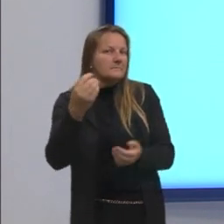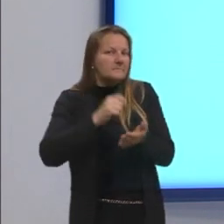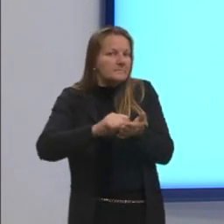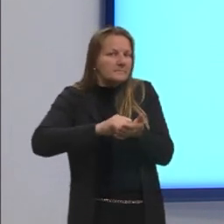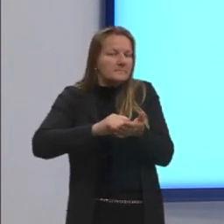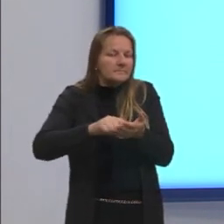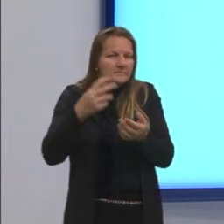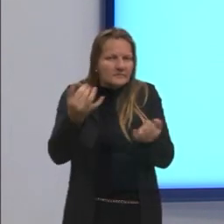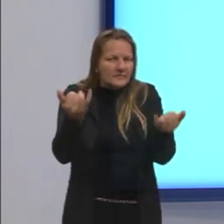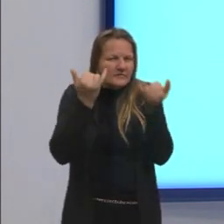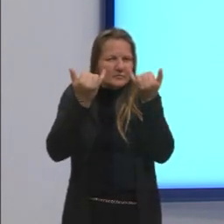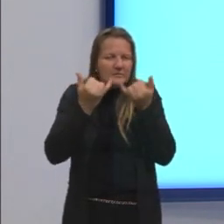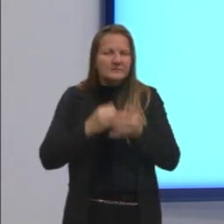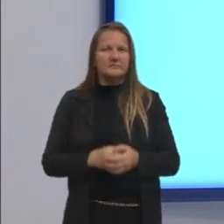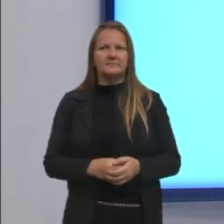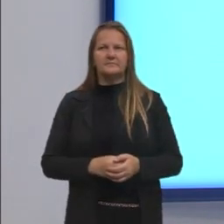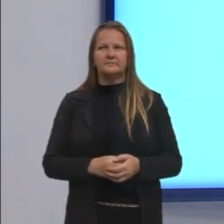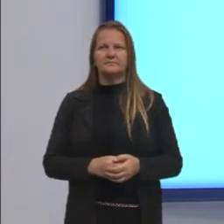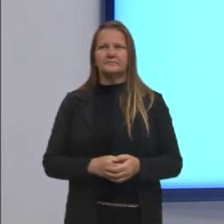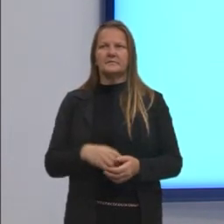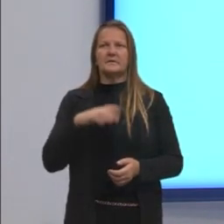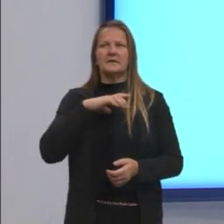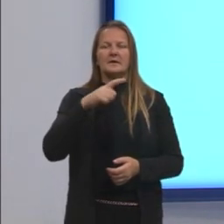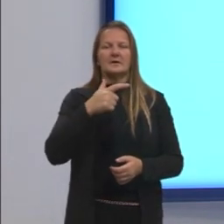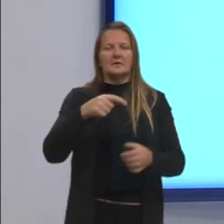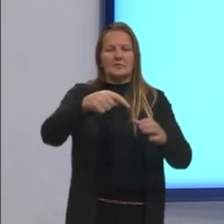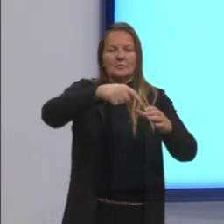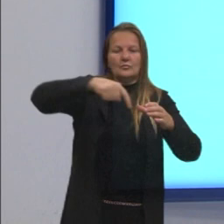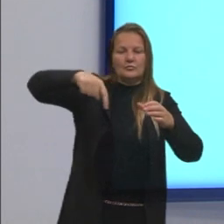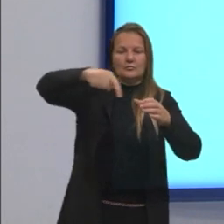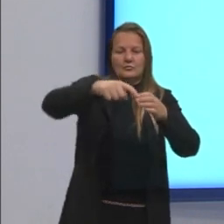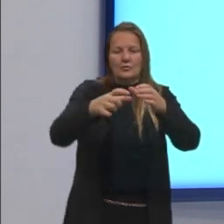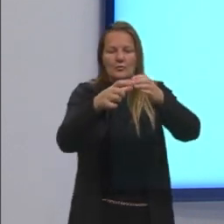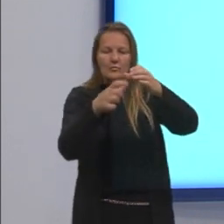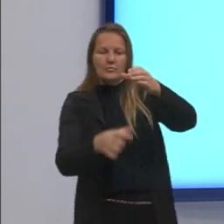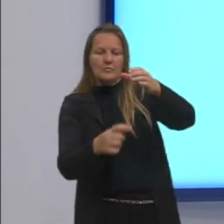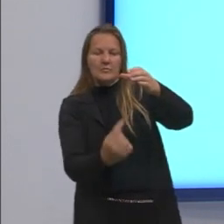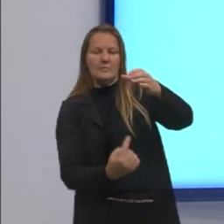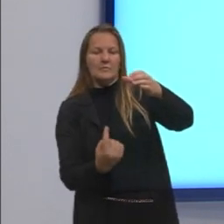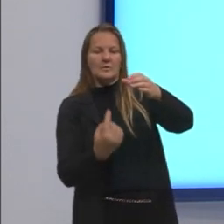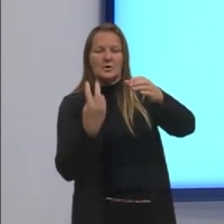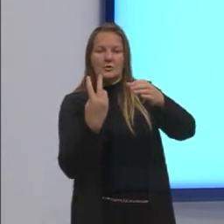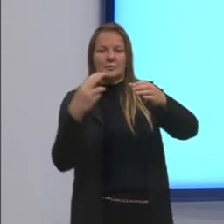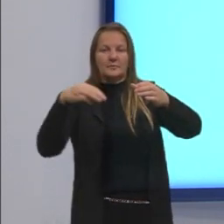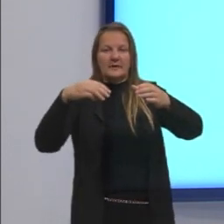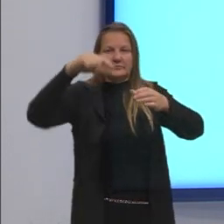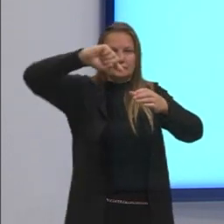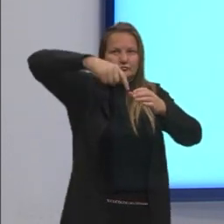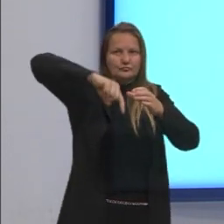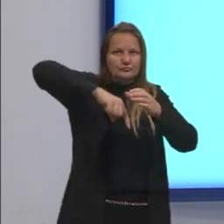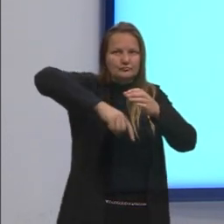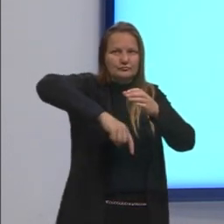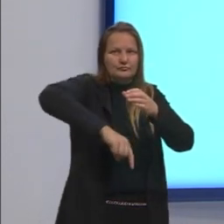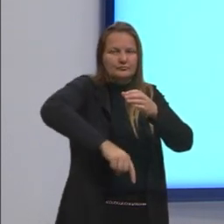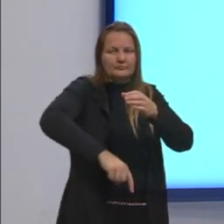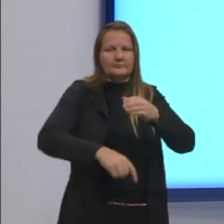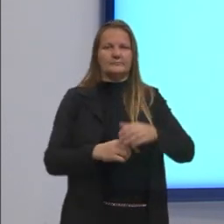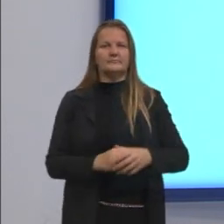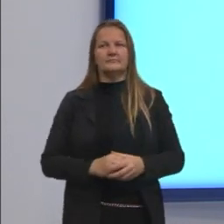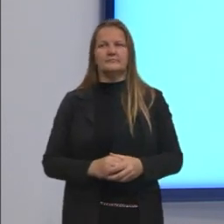nós temos então o tanque ele tem o formato de um cilindro ele tem 2 metros de profundidade ok